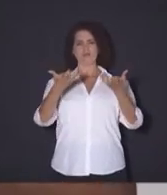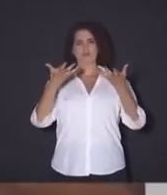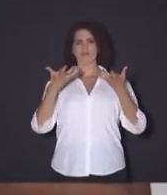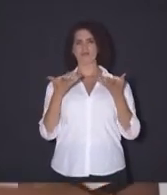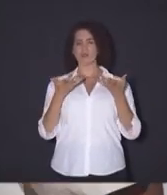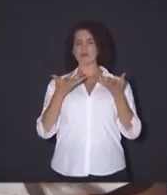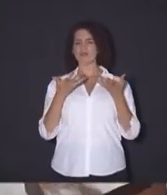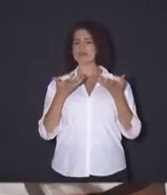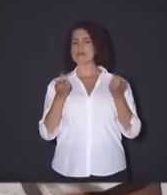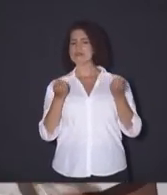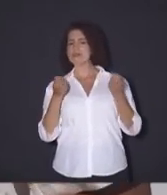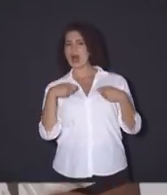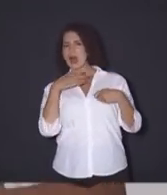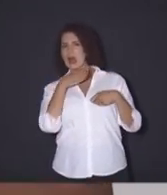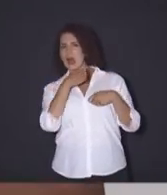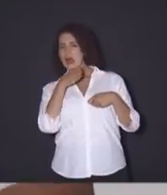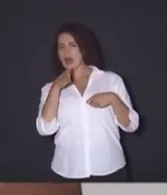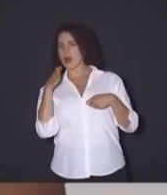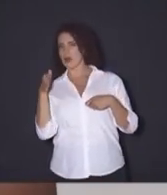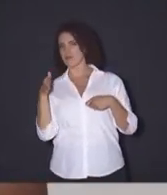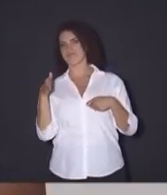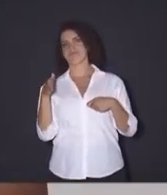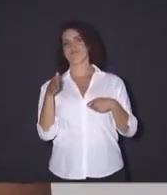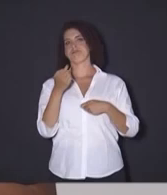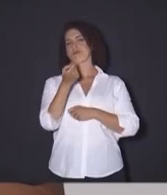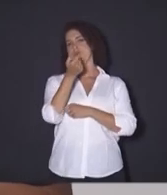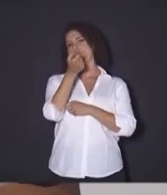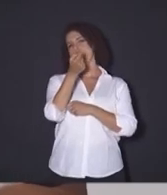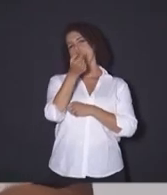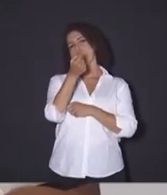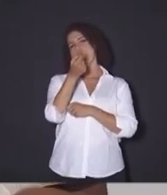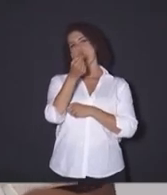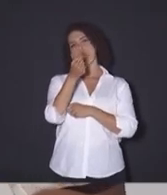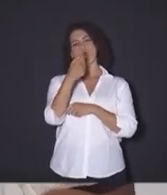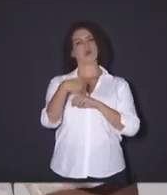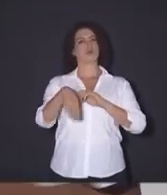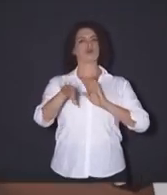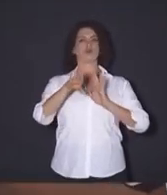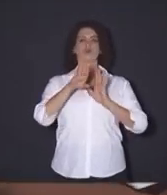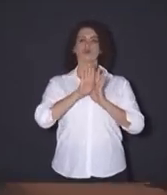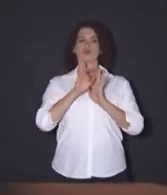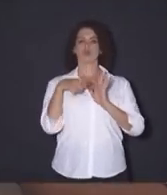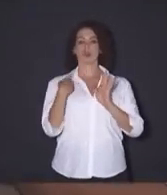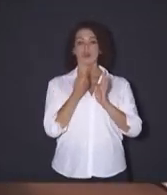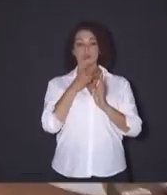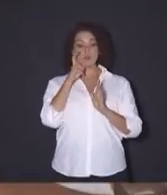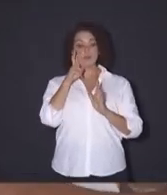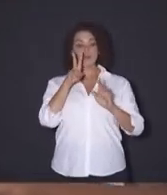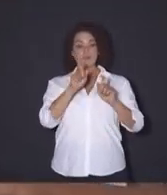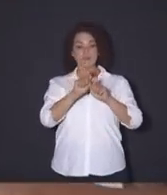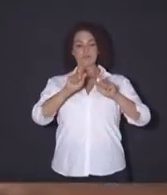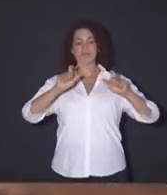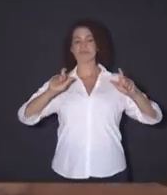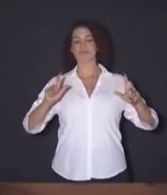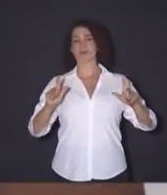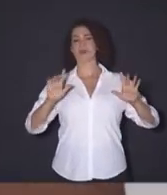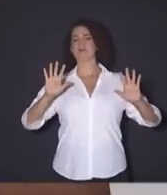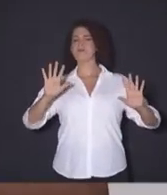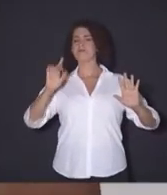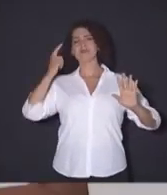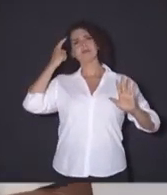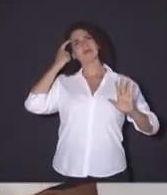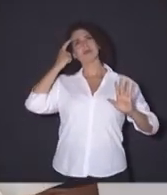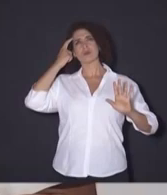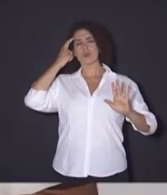e aí que está a poucos deles têm chegado no nosso dia a dia ea questão que a gente começa a pensar quais